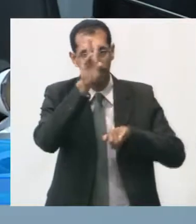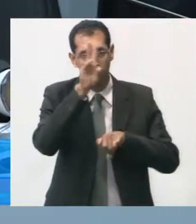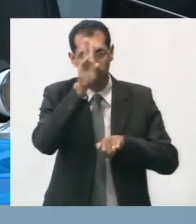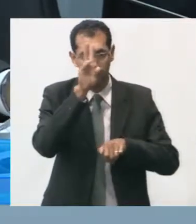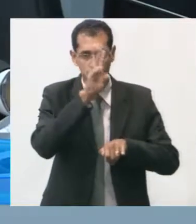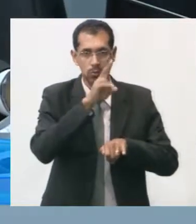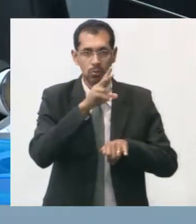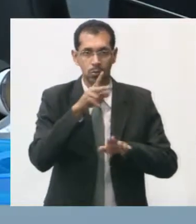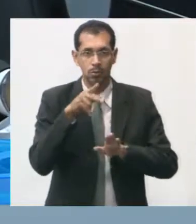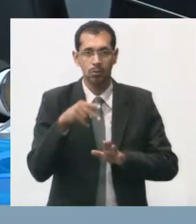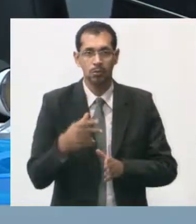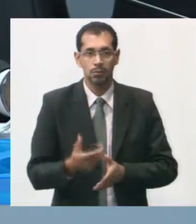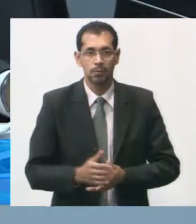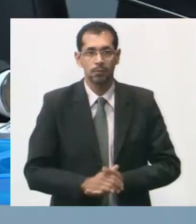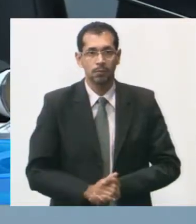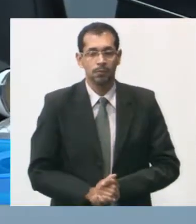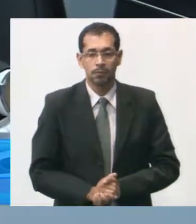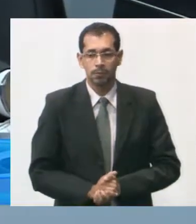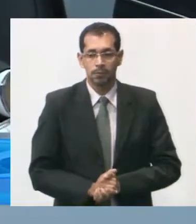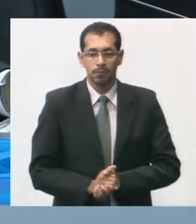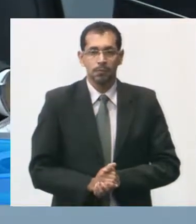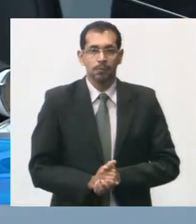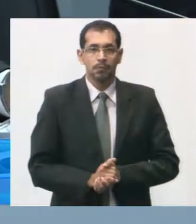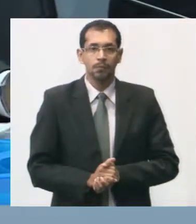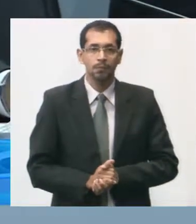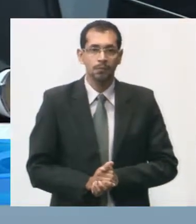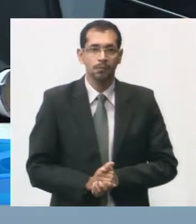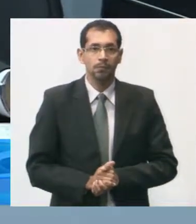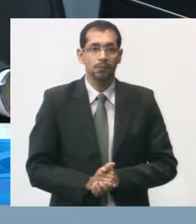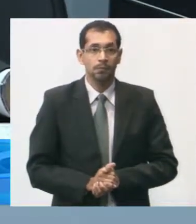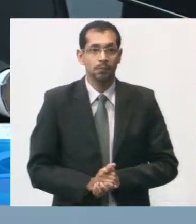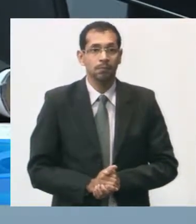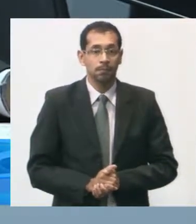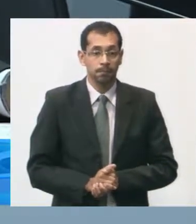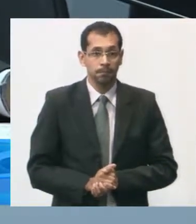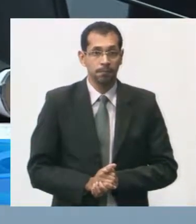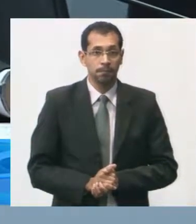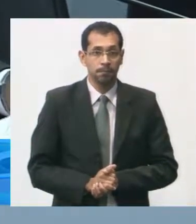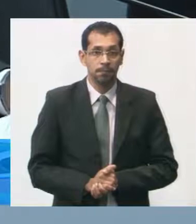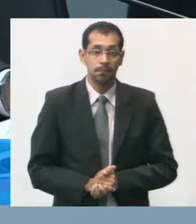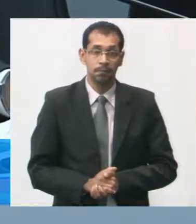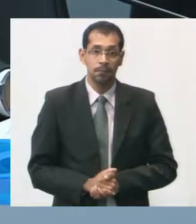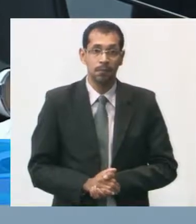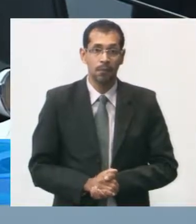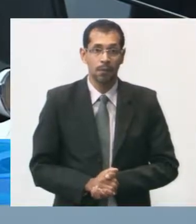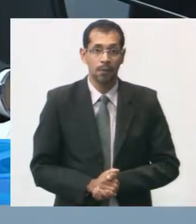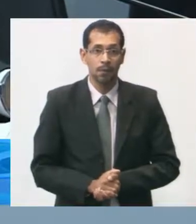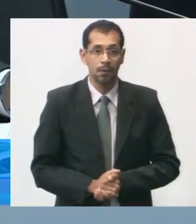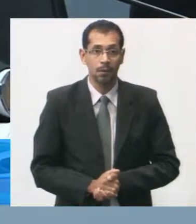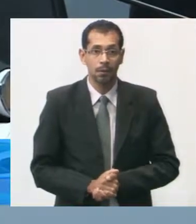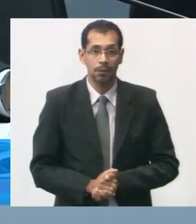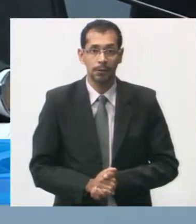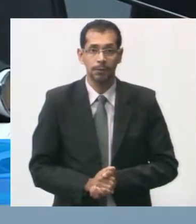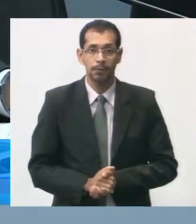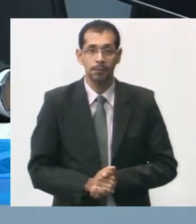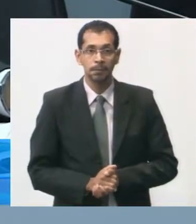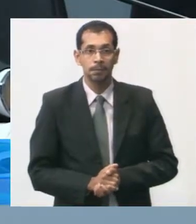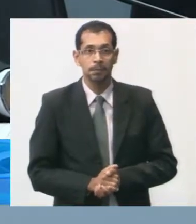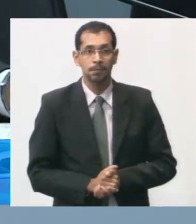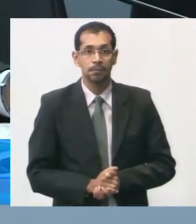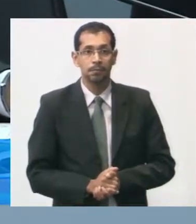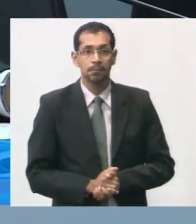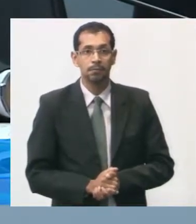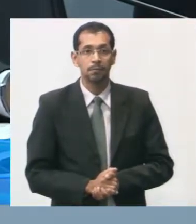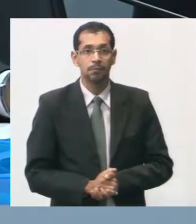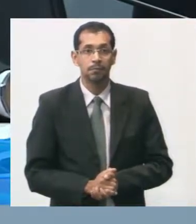Há, inclusive, por parte do professor João Duarte, lá do Leonardo da Vinci, vereador, a intenção... Davi, quer que eu leia o artigo? Não,